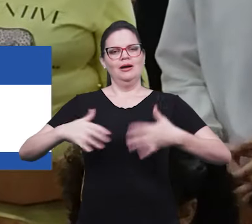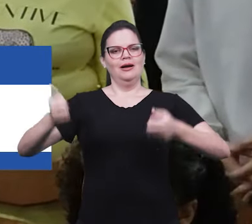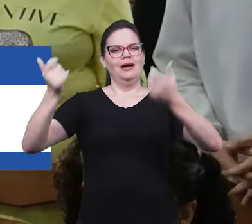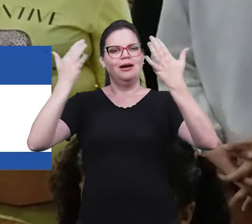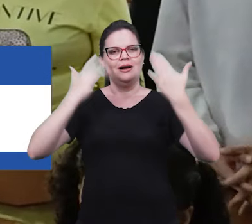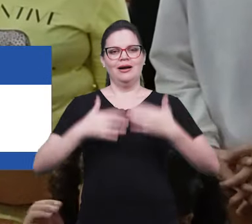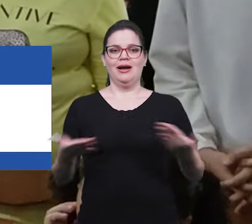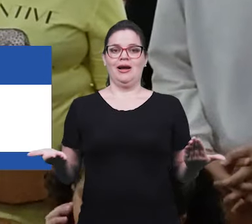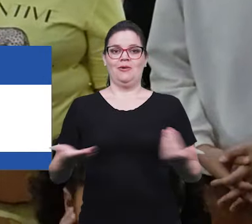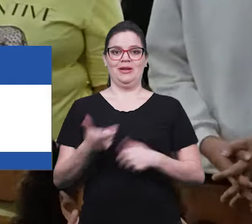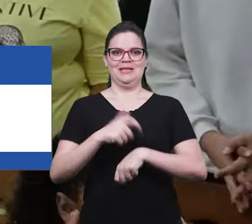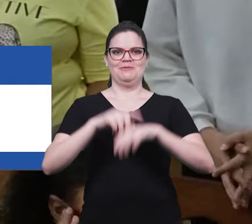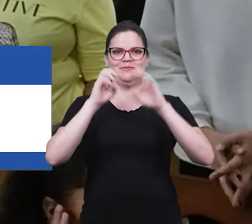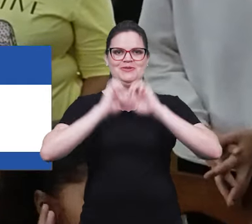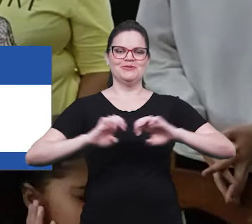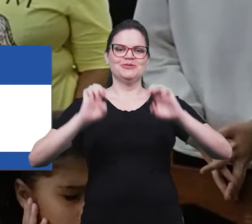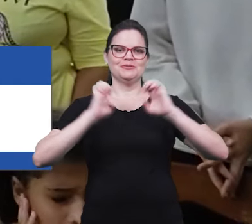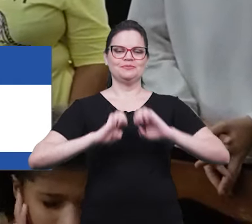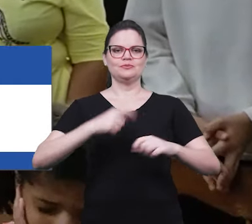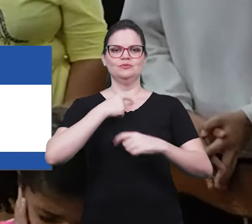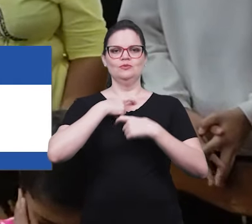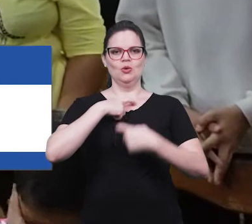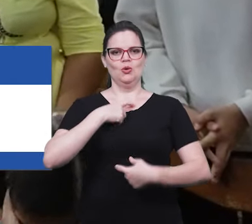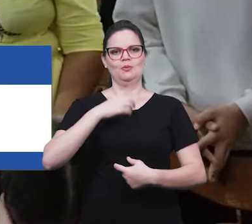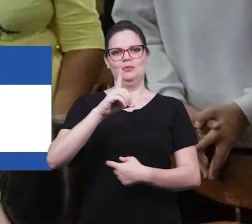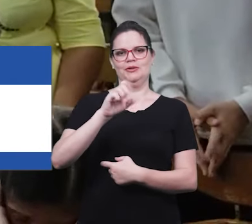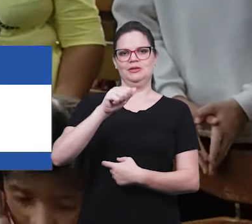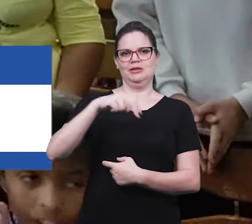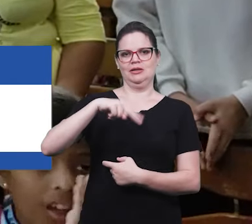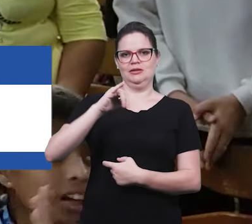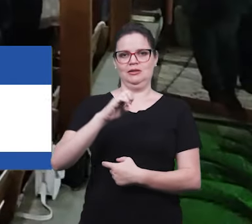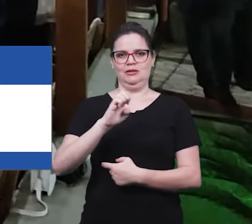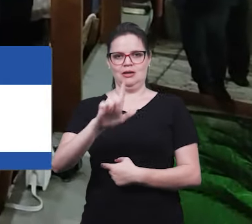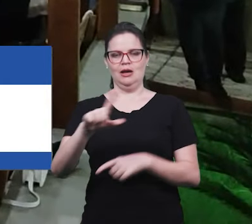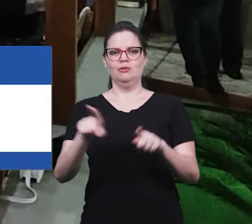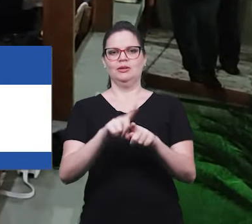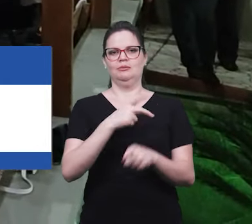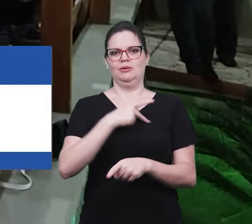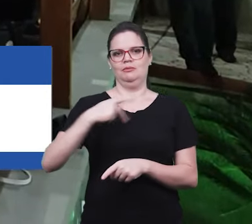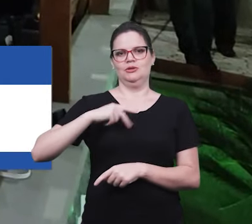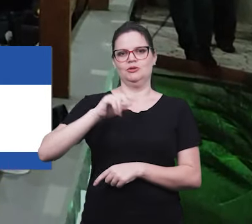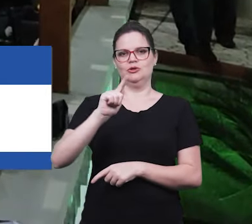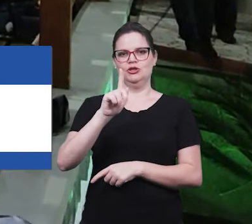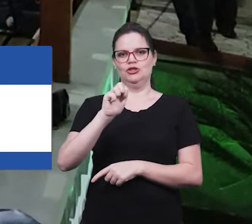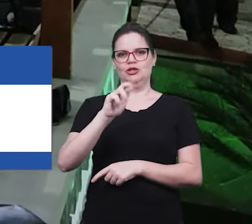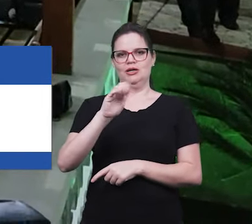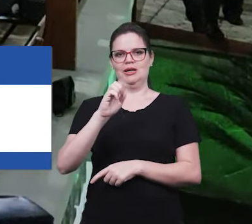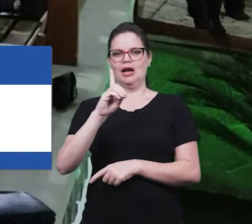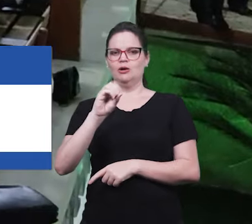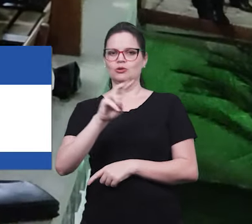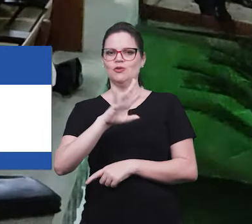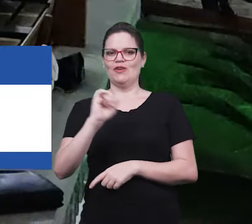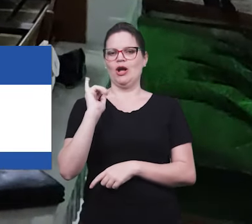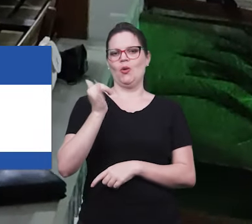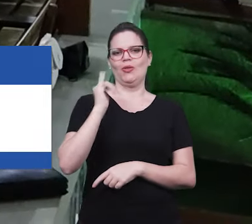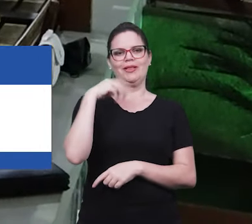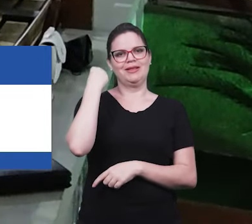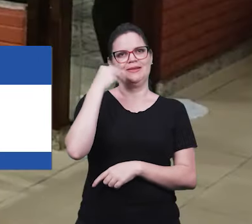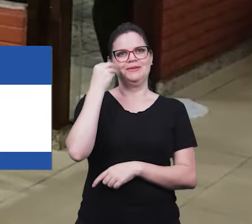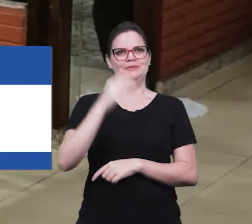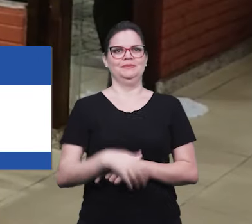de evangelização o obreiro Daniel e o pastor Geraldo vão nos relatar as experiências aqui